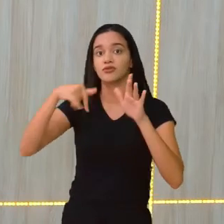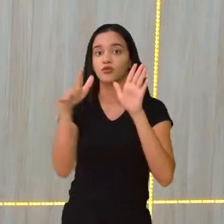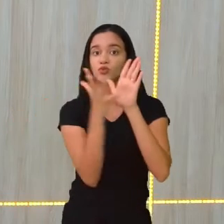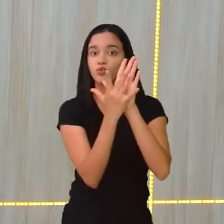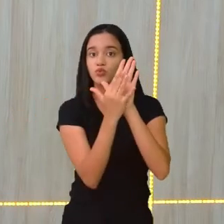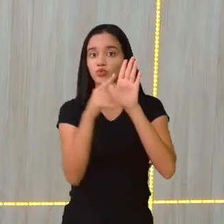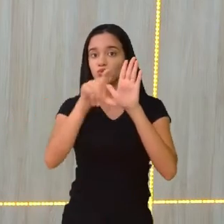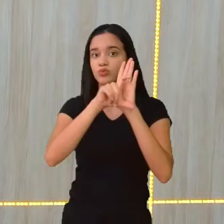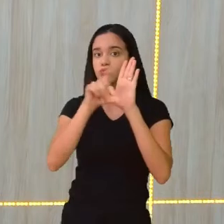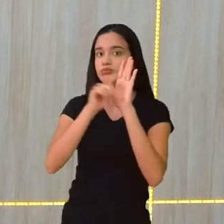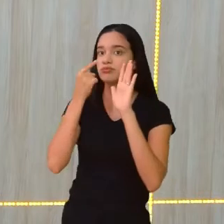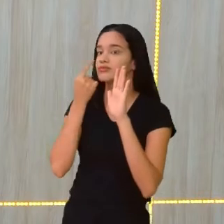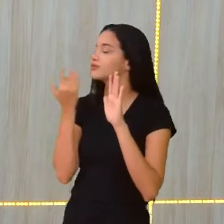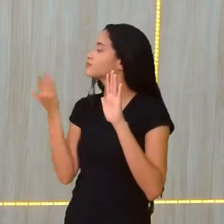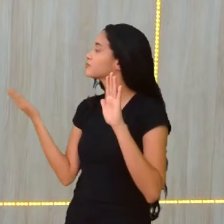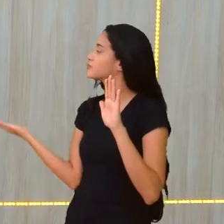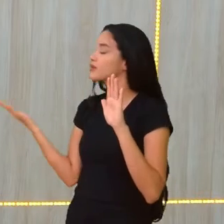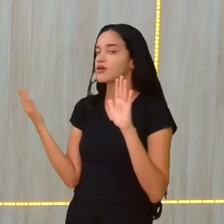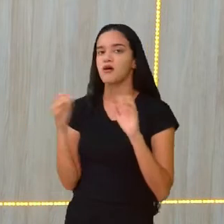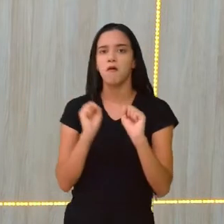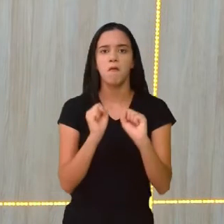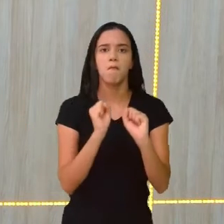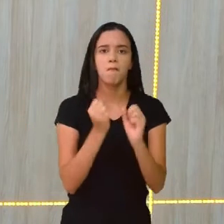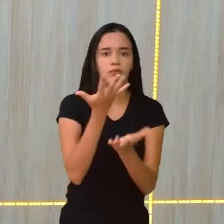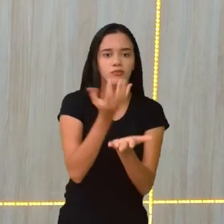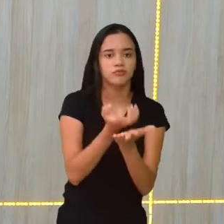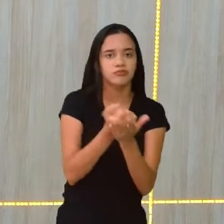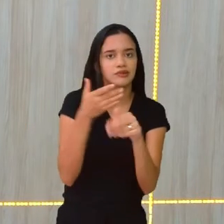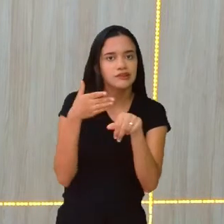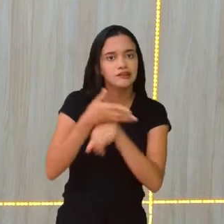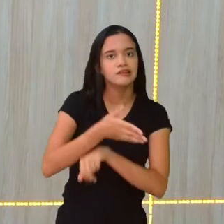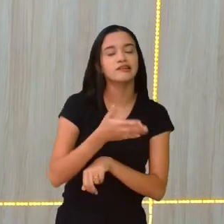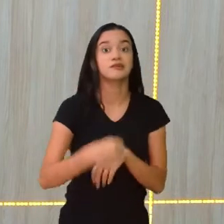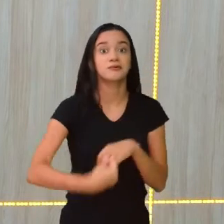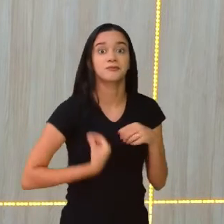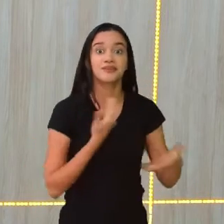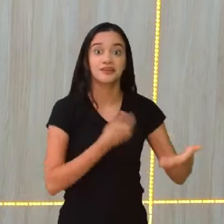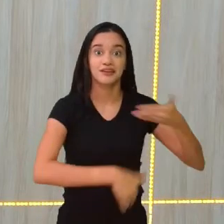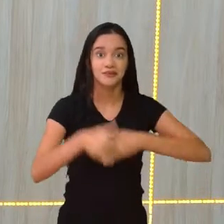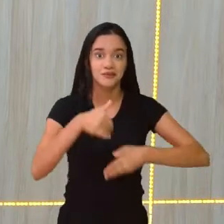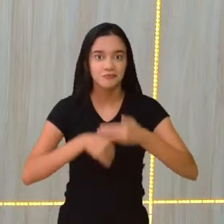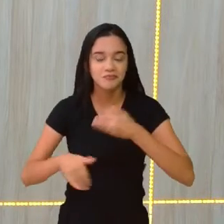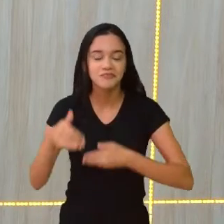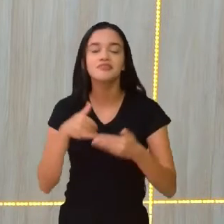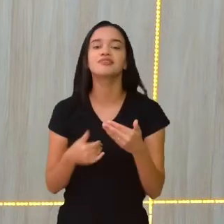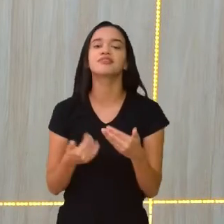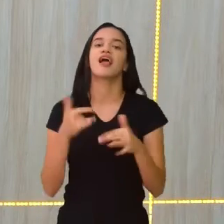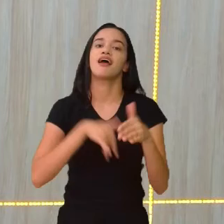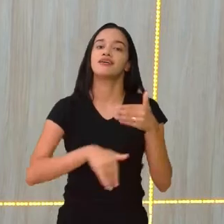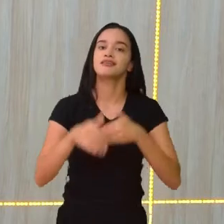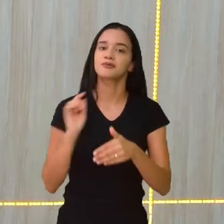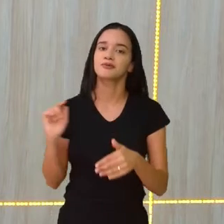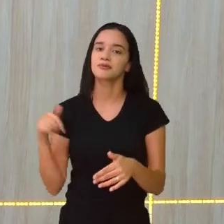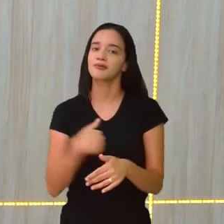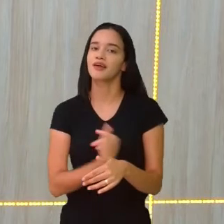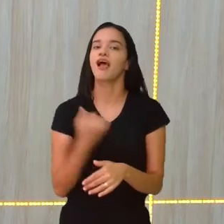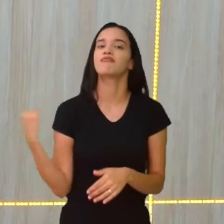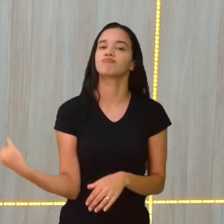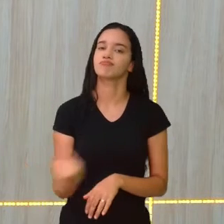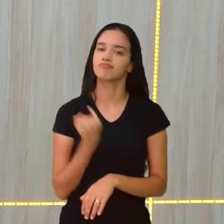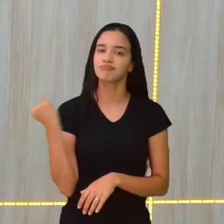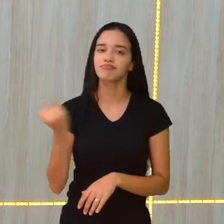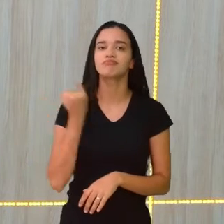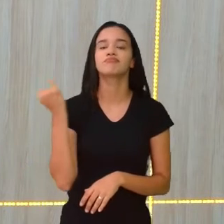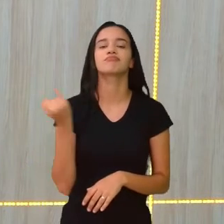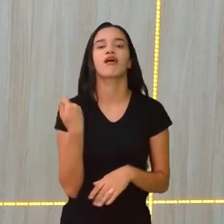aplicativo, vocês podem interagir conosco em tempo hábil, pessoal. Então, essa interação conosco é muito